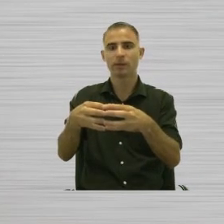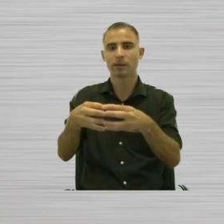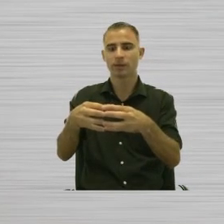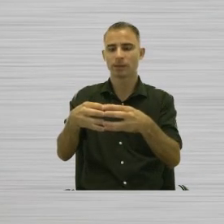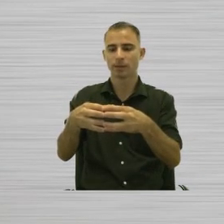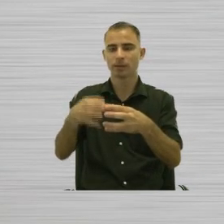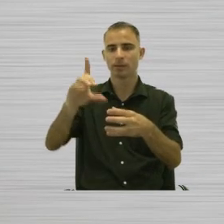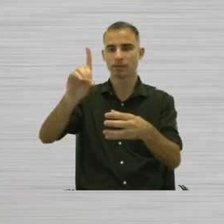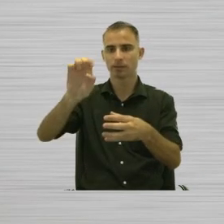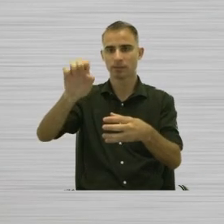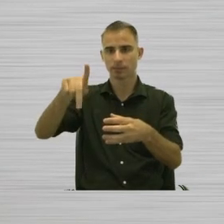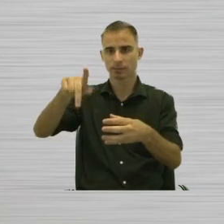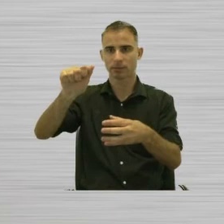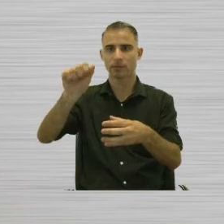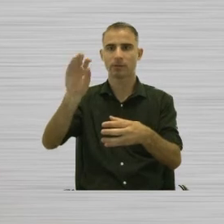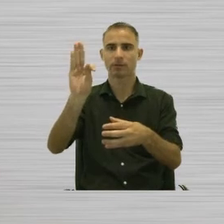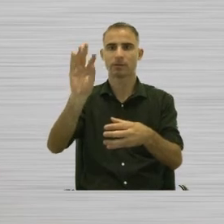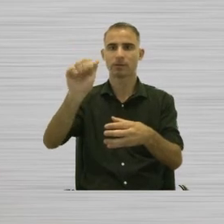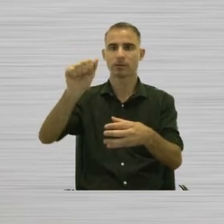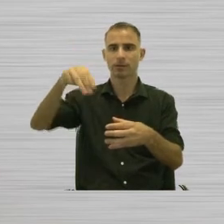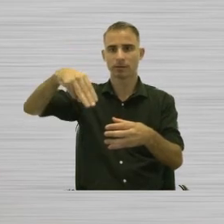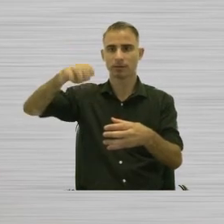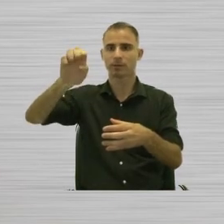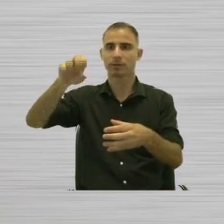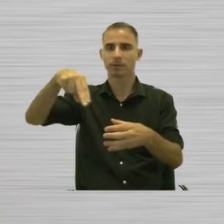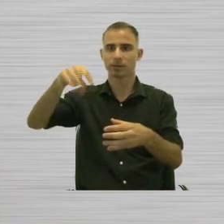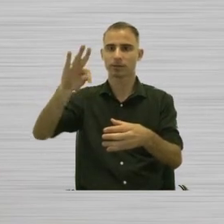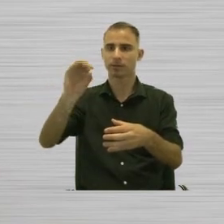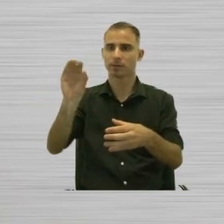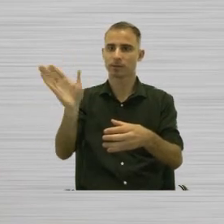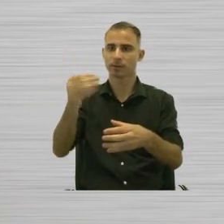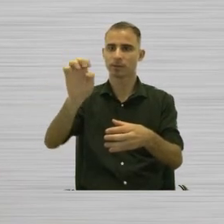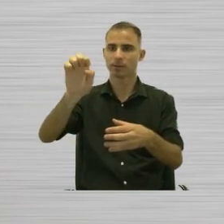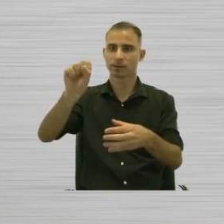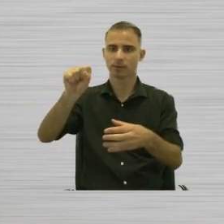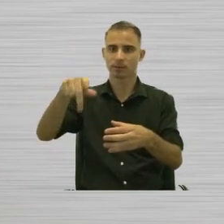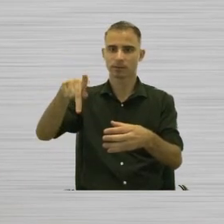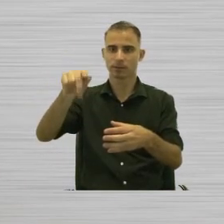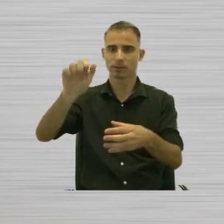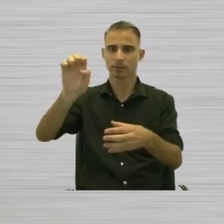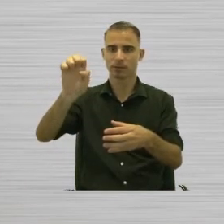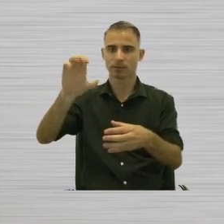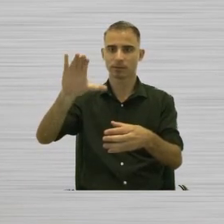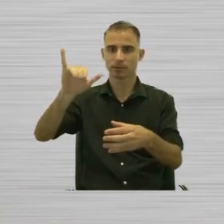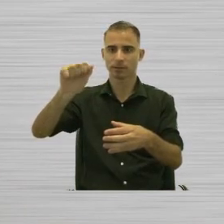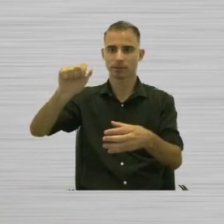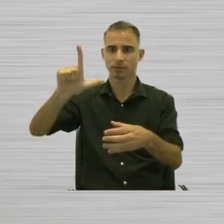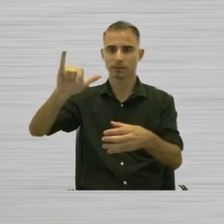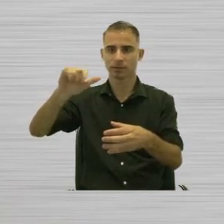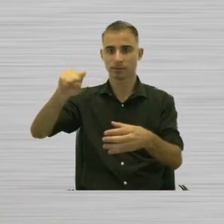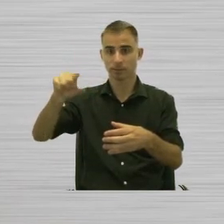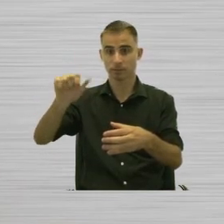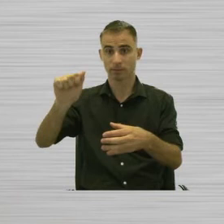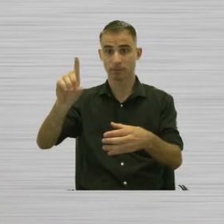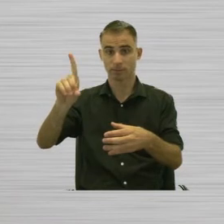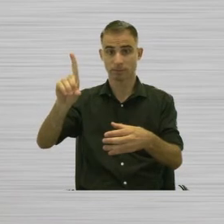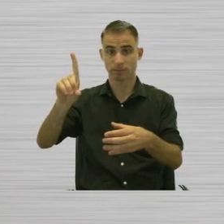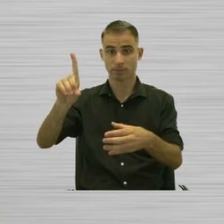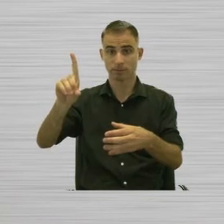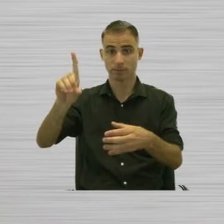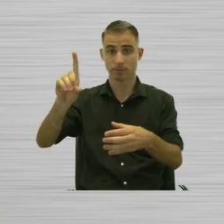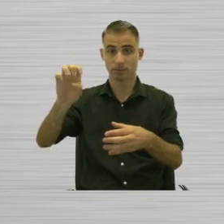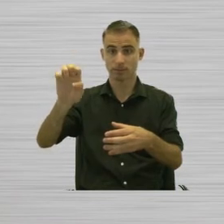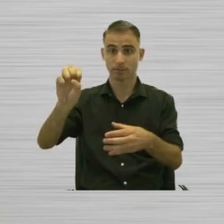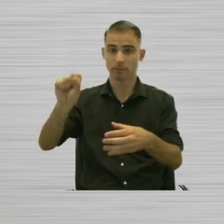de Especialidades, algumas ofertas que a gente tem mensalmente. No Centro de Especialidades, nós temos mais